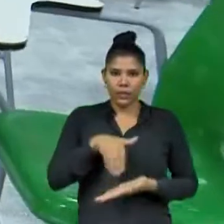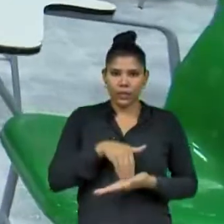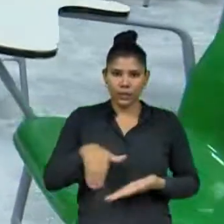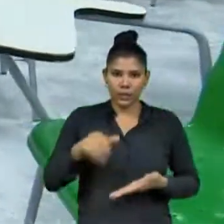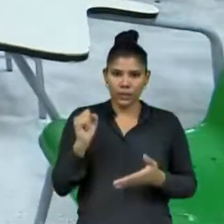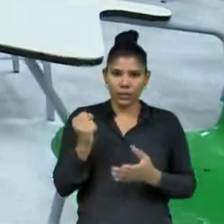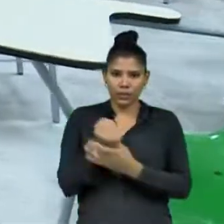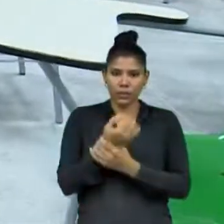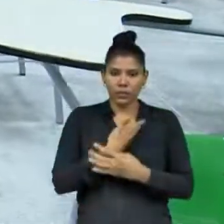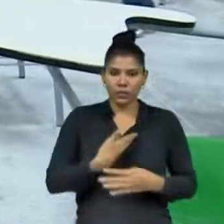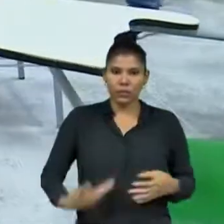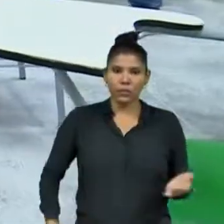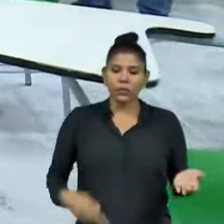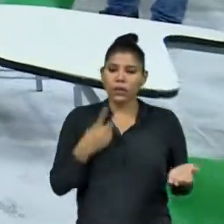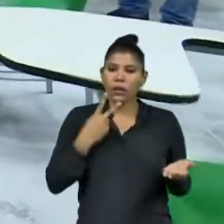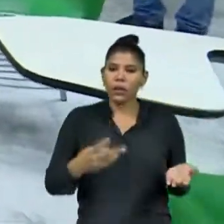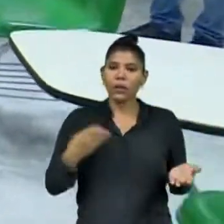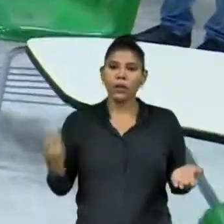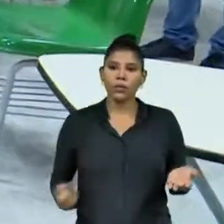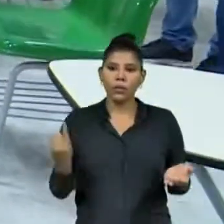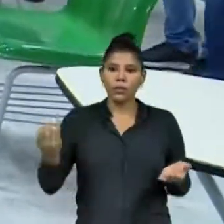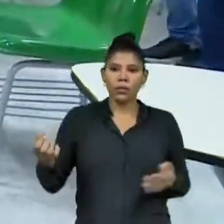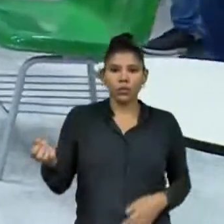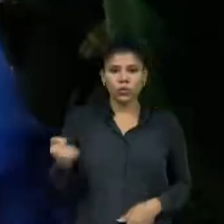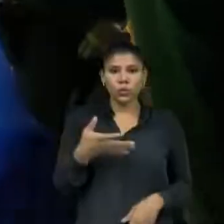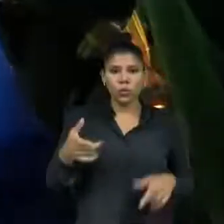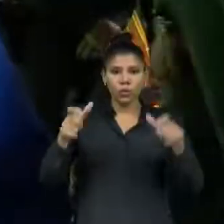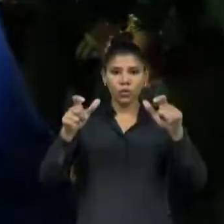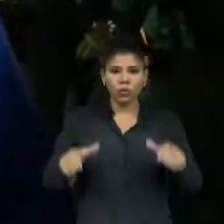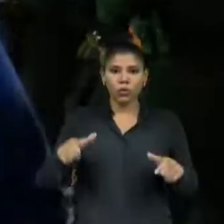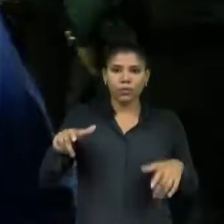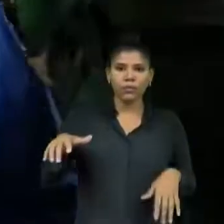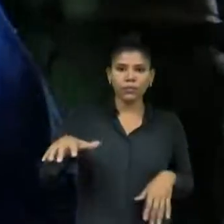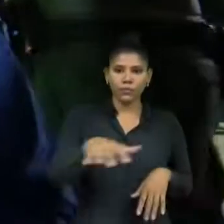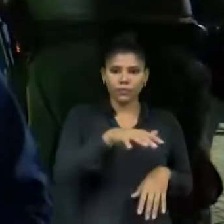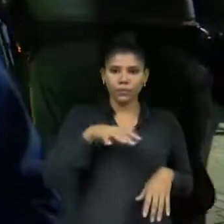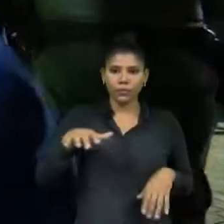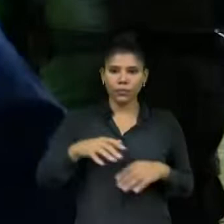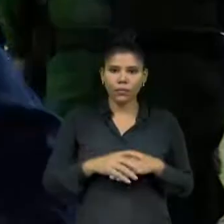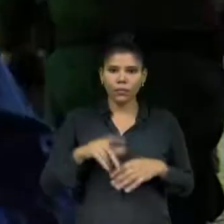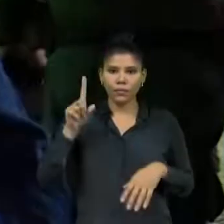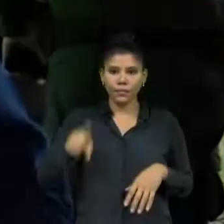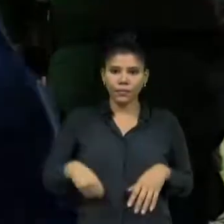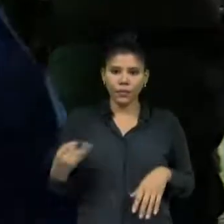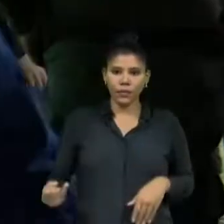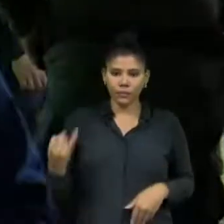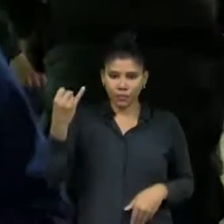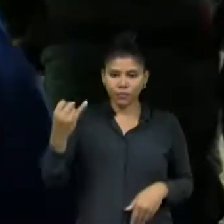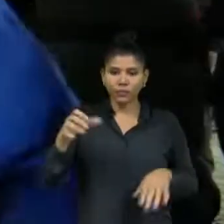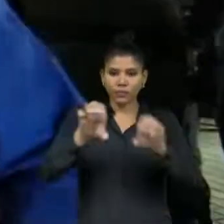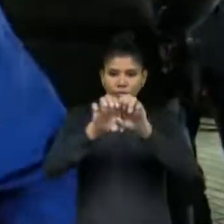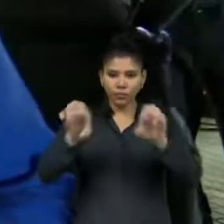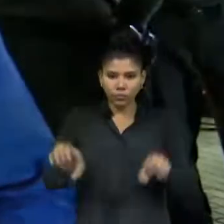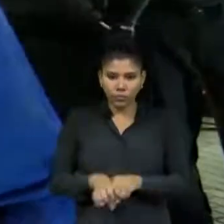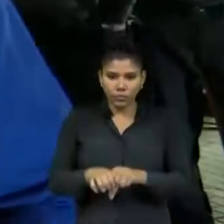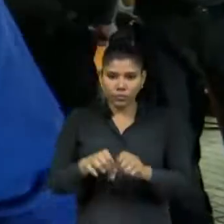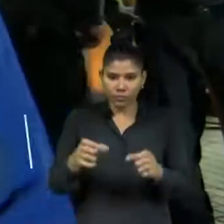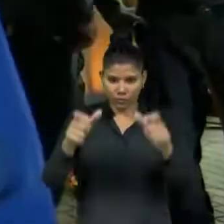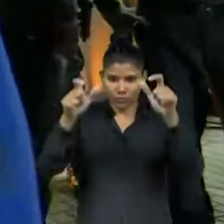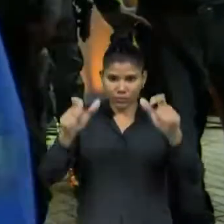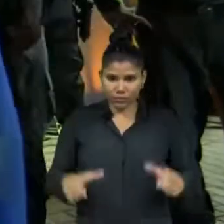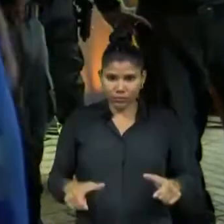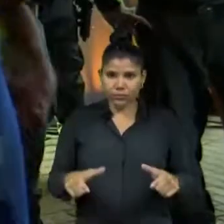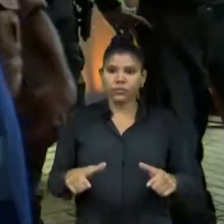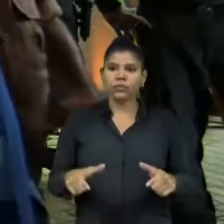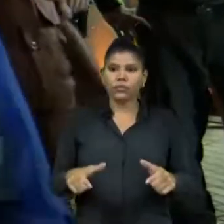comentou a importância do novo equipamento para a região. Fundamental, né, a essa estrutura física, né, para dar base